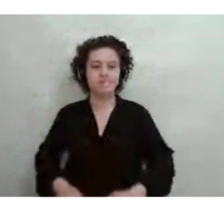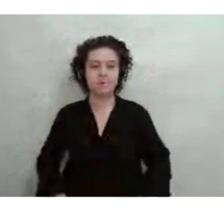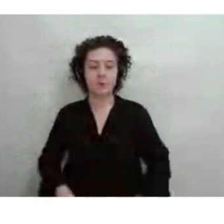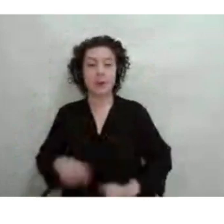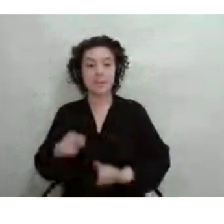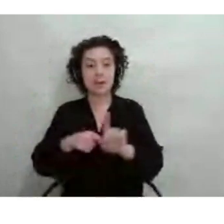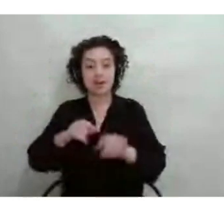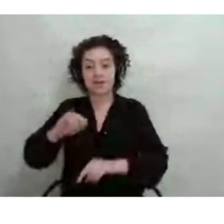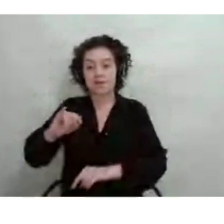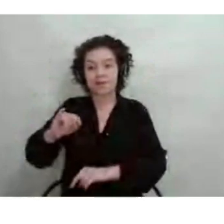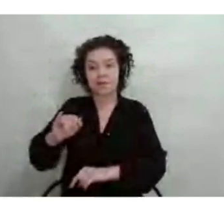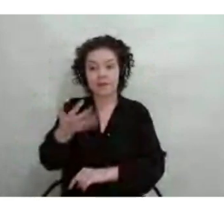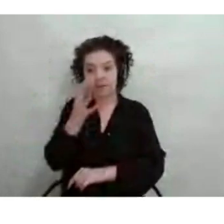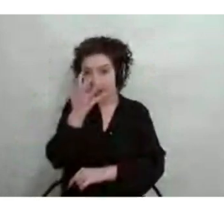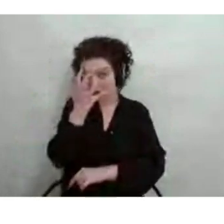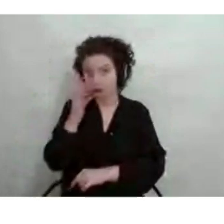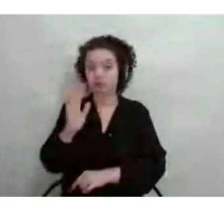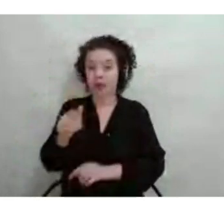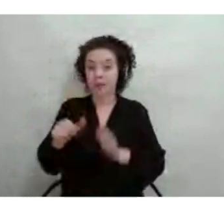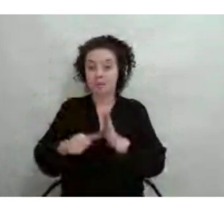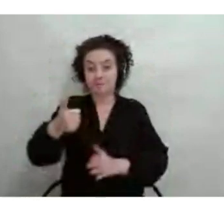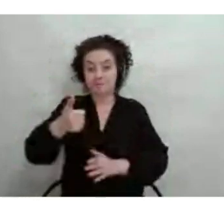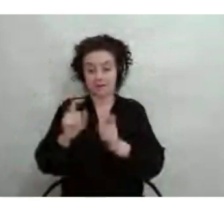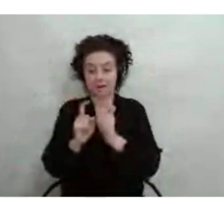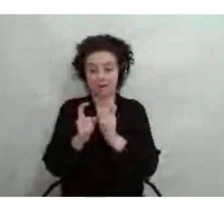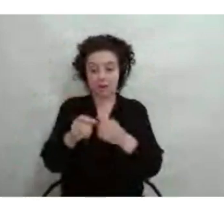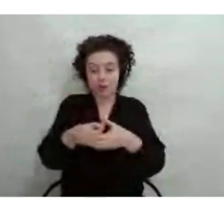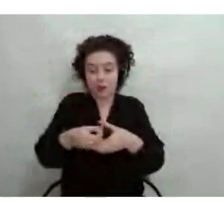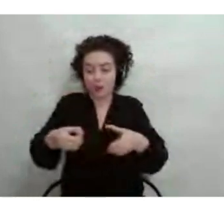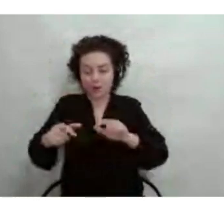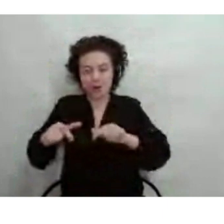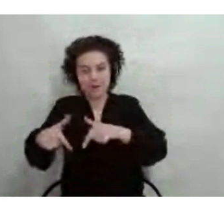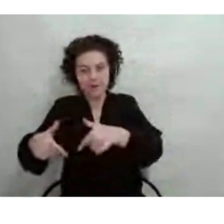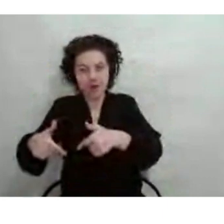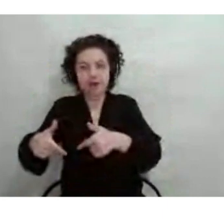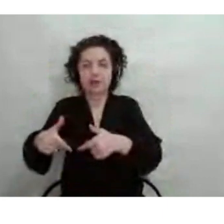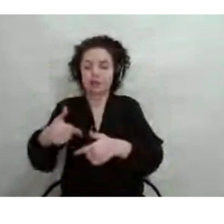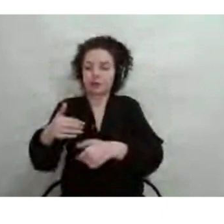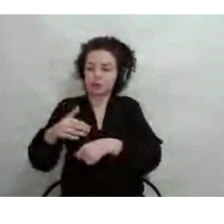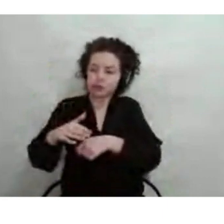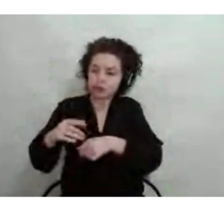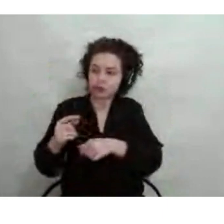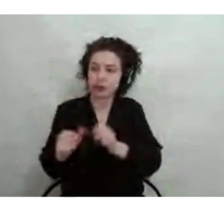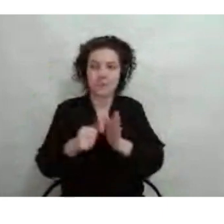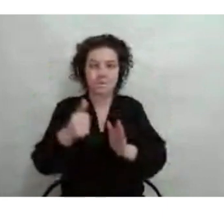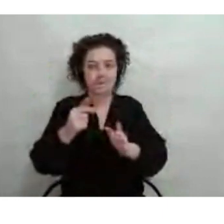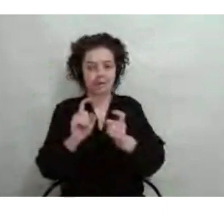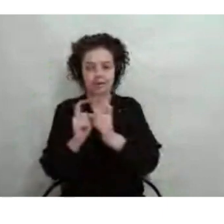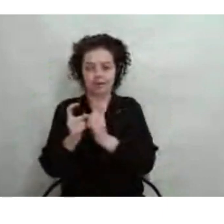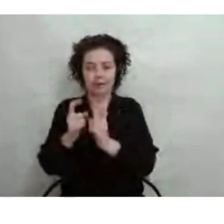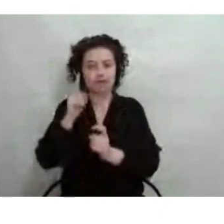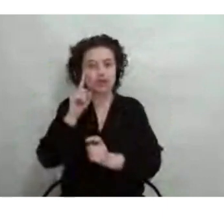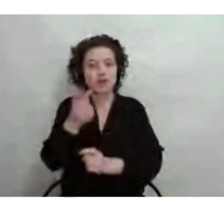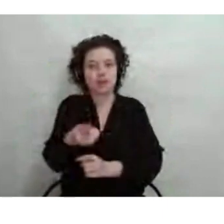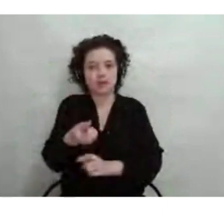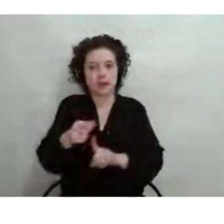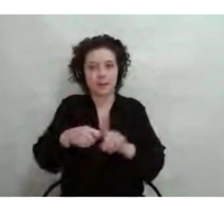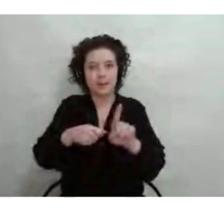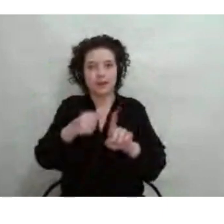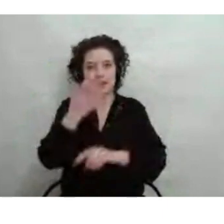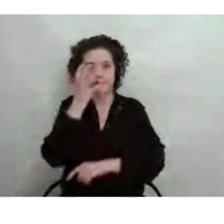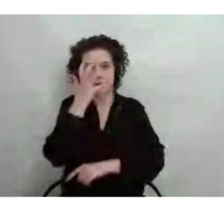a primeira reunião do Comitê de Enfrentamento, nós já nos reunimos na primeira reunião, dia 6 de fevereiro. E a linha